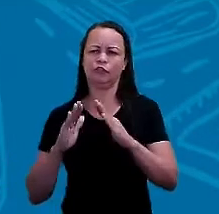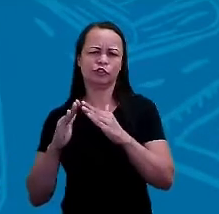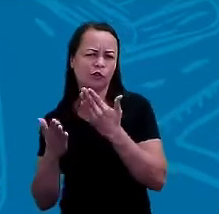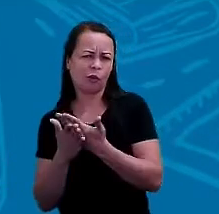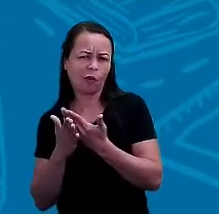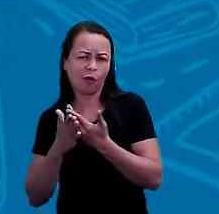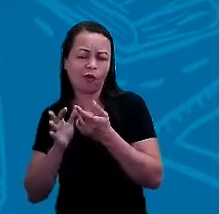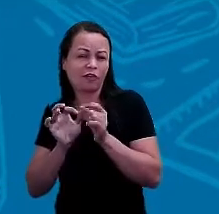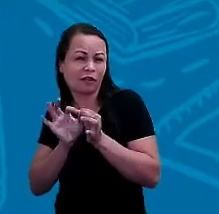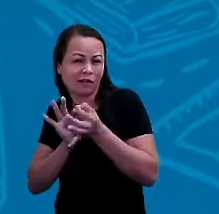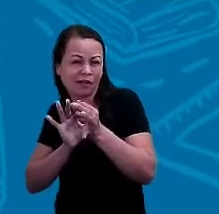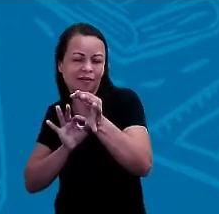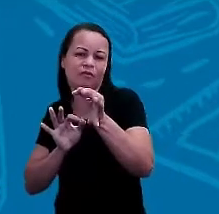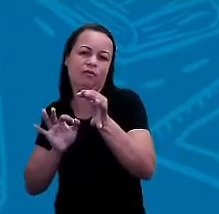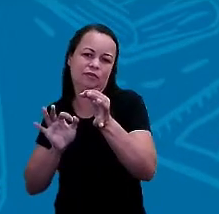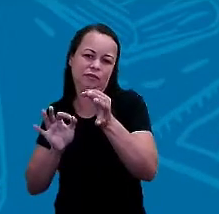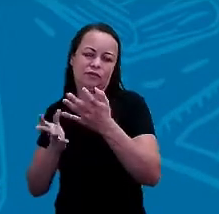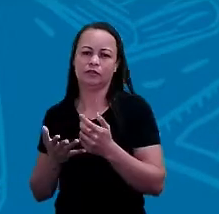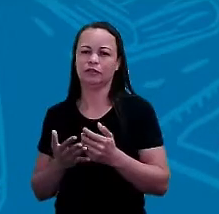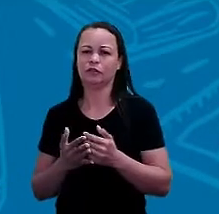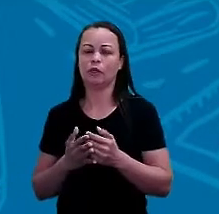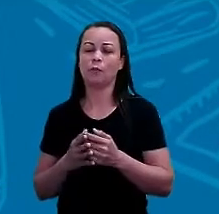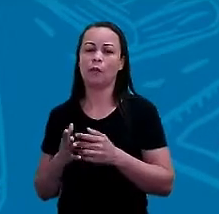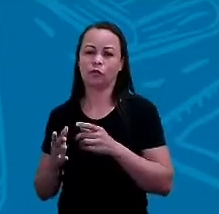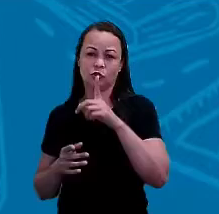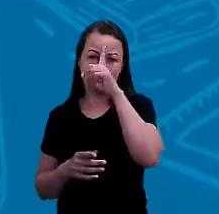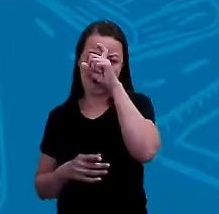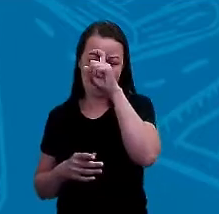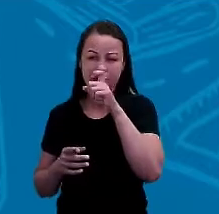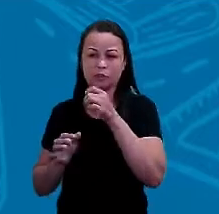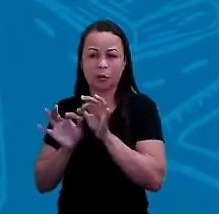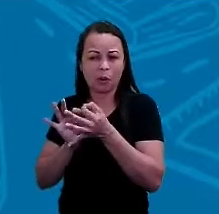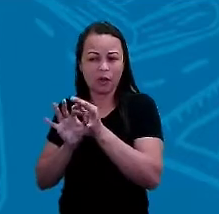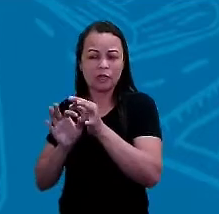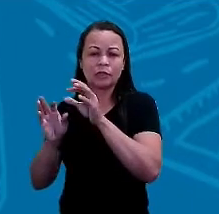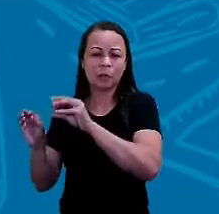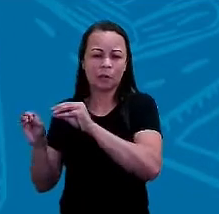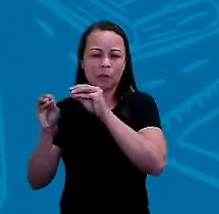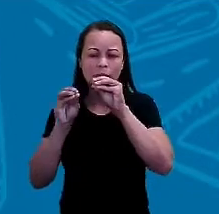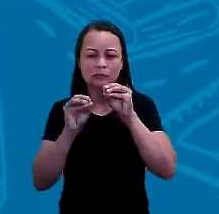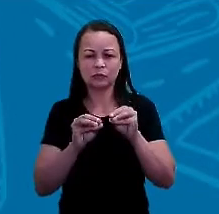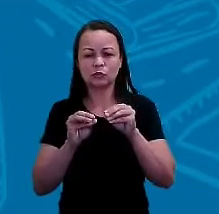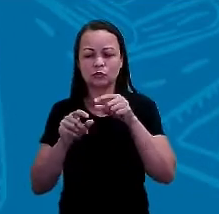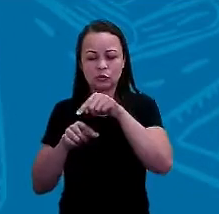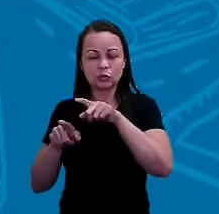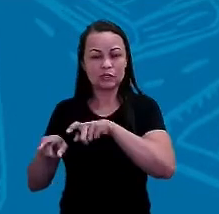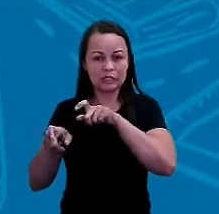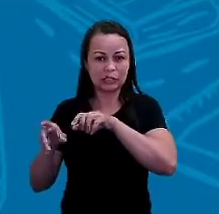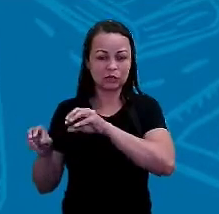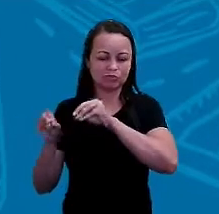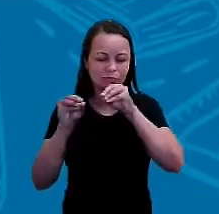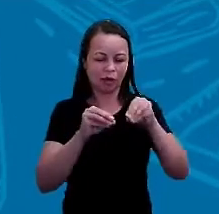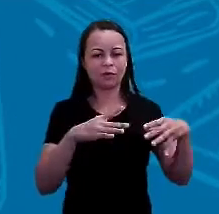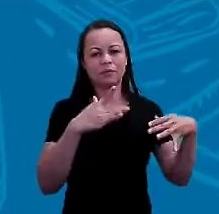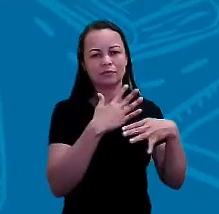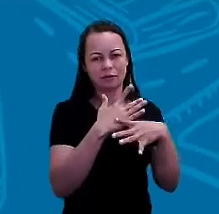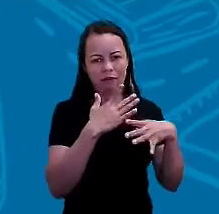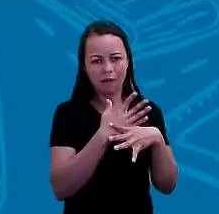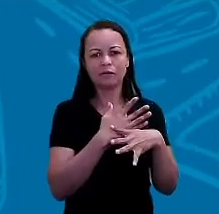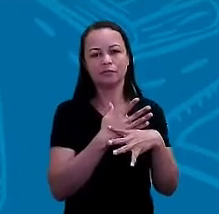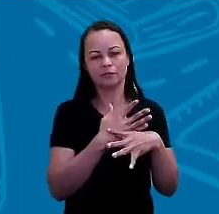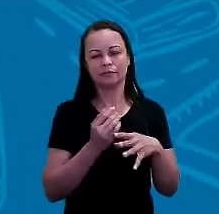escola fica mais distante, posto de saúde, eles têm que se locomover do campo até a